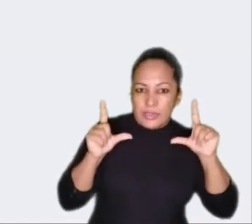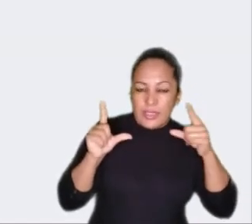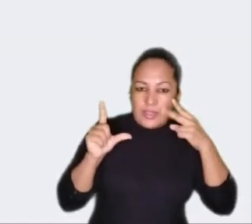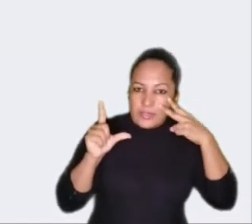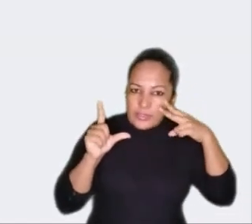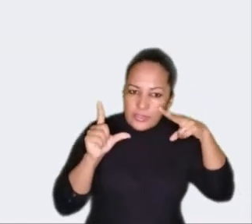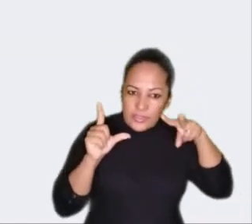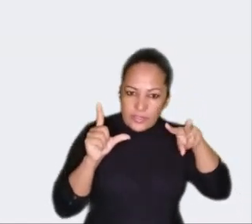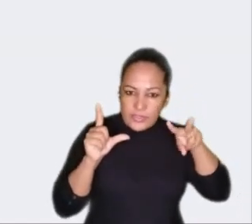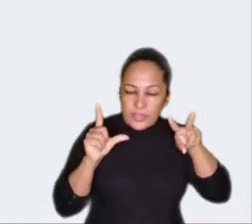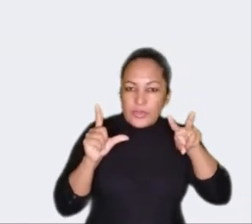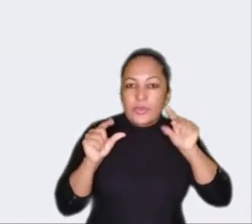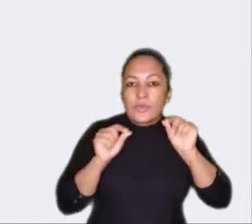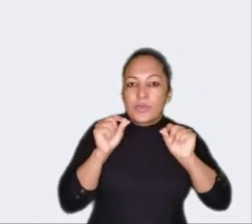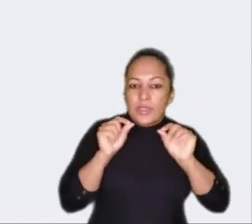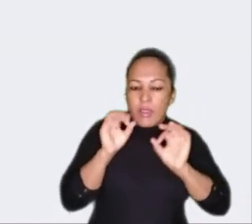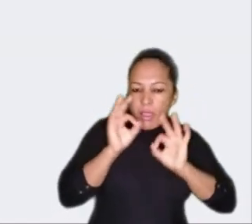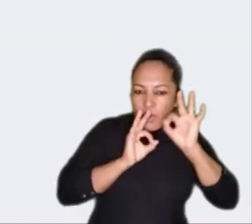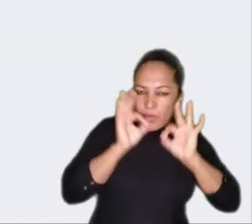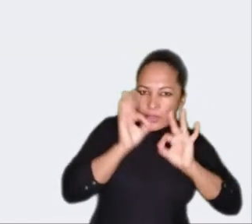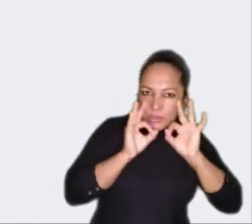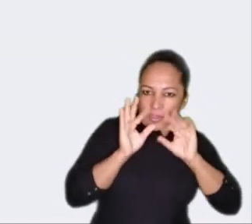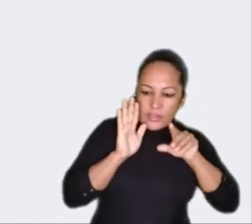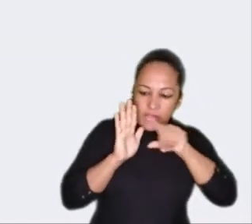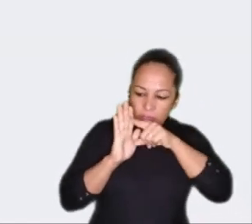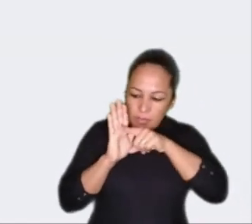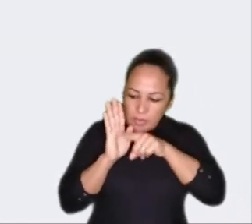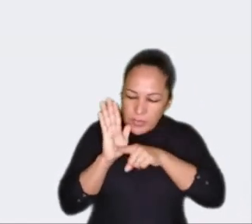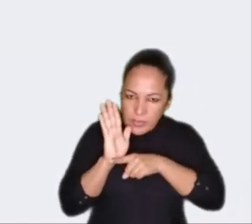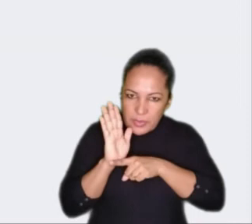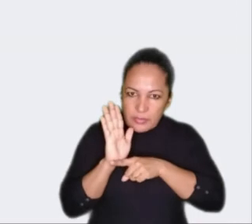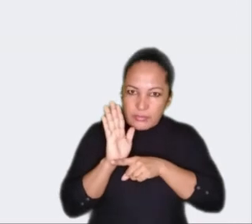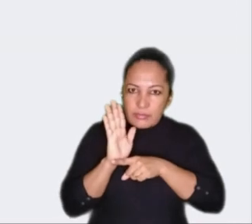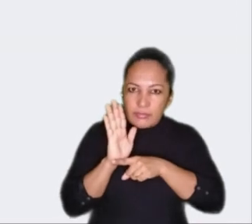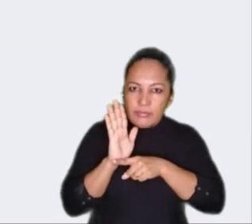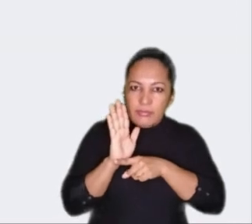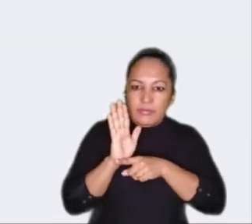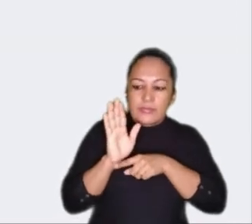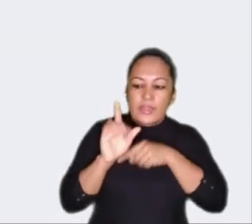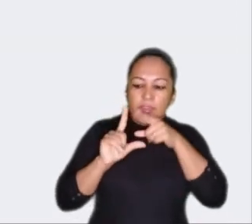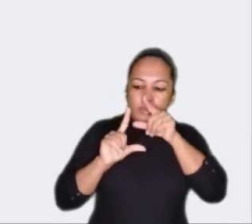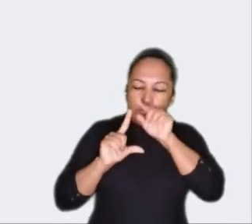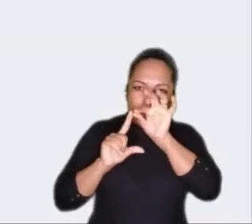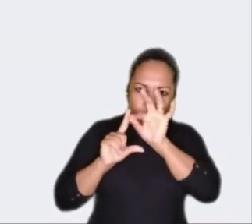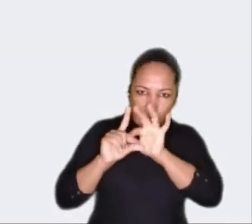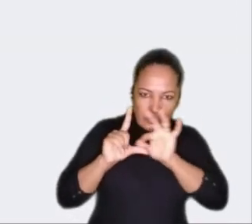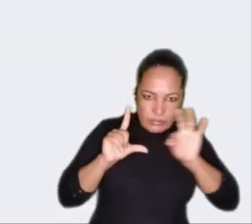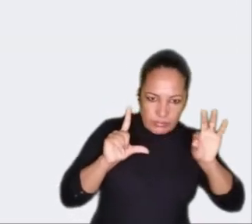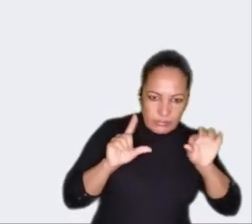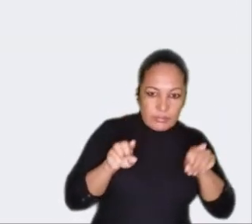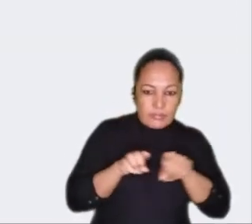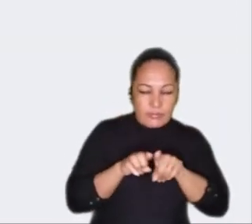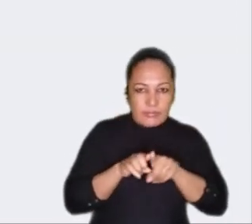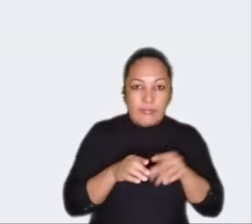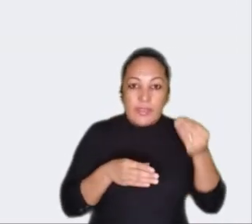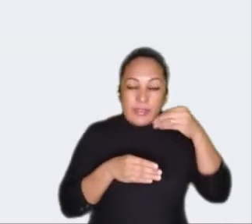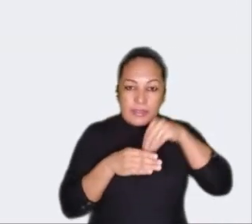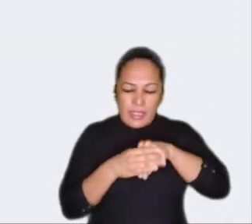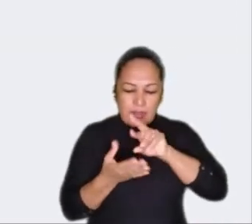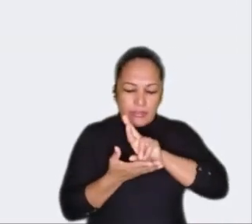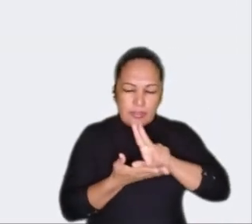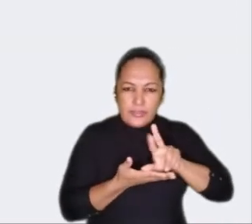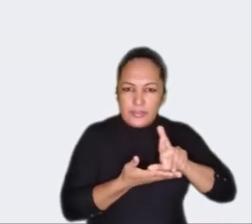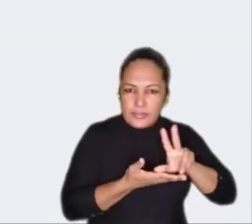a base, e aí sim você vai abrir o esquema, e aí você vai ver as tabelas, etc. Então, aqui dentro do esquema, nós temos,